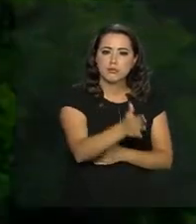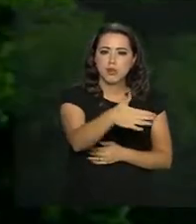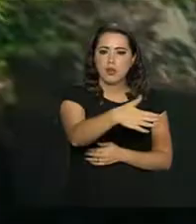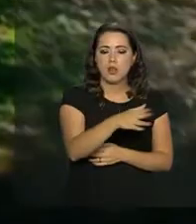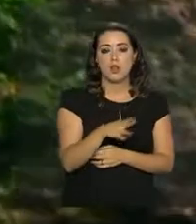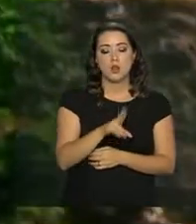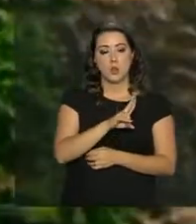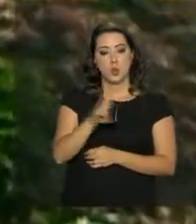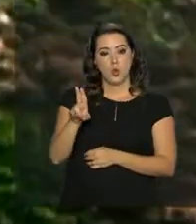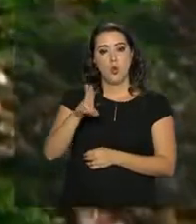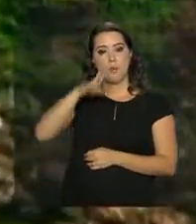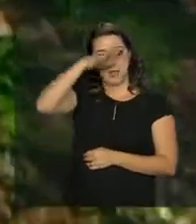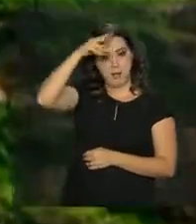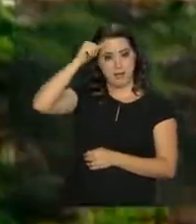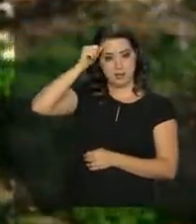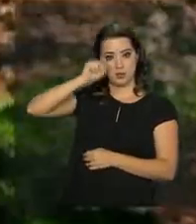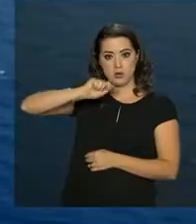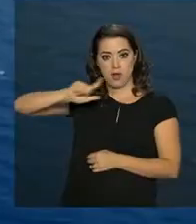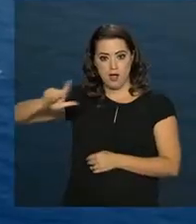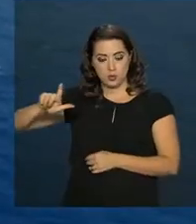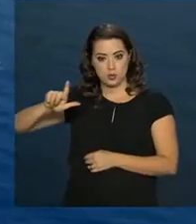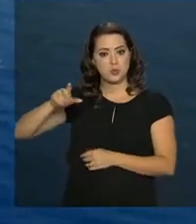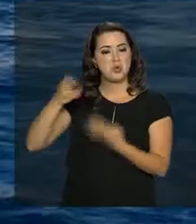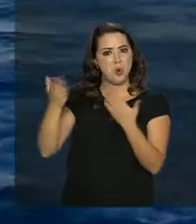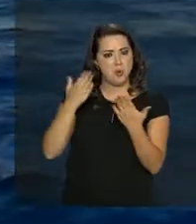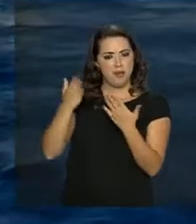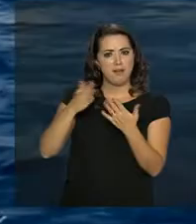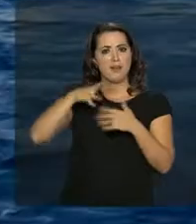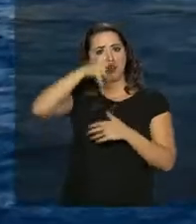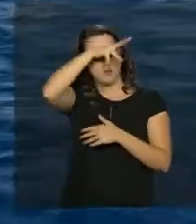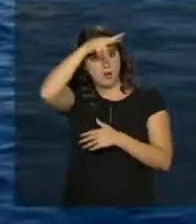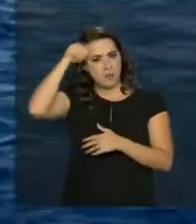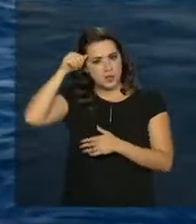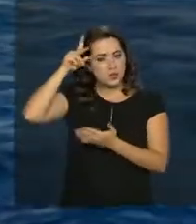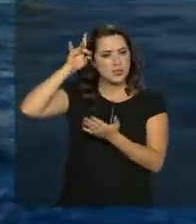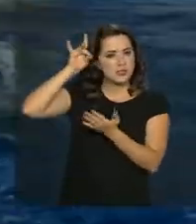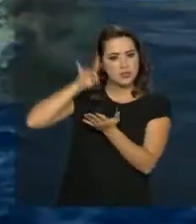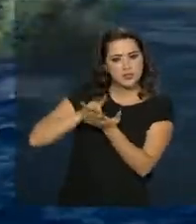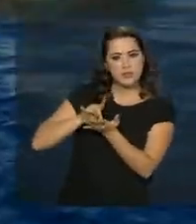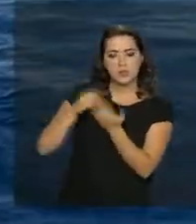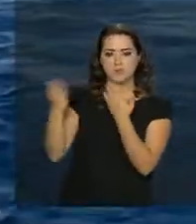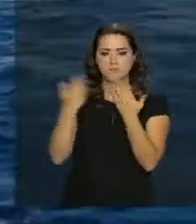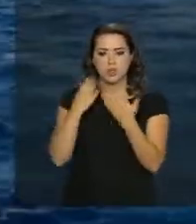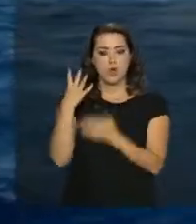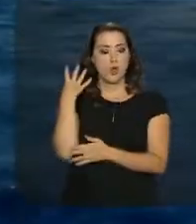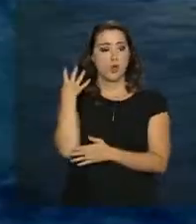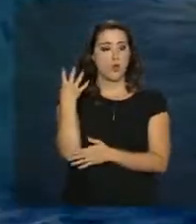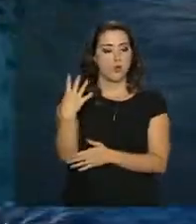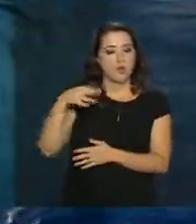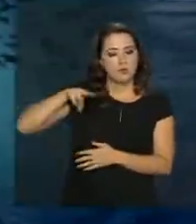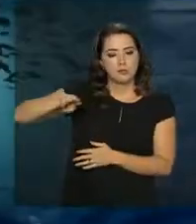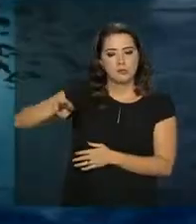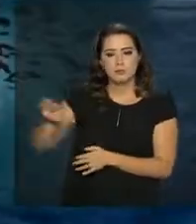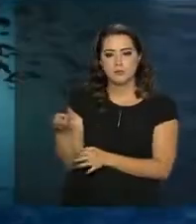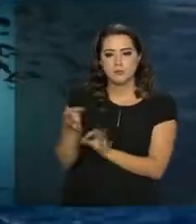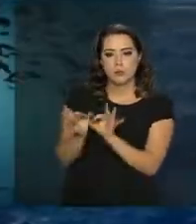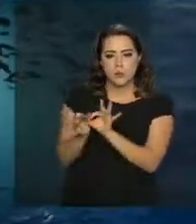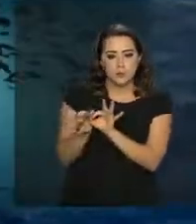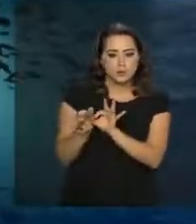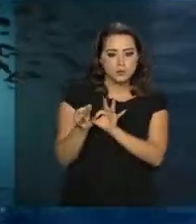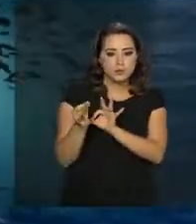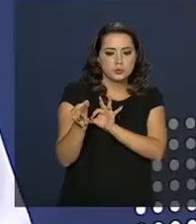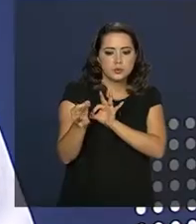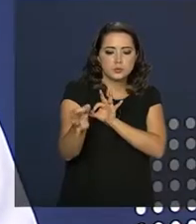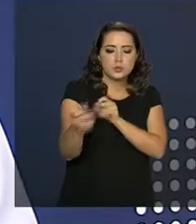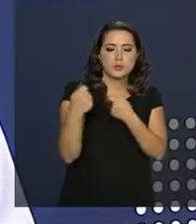Amazônia Azul, porque é quase tão grande quanto a floresta amazônica. São mais de 4 milhões de quilômetros quadrados de área.